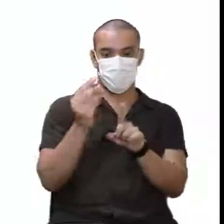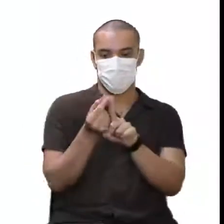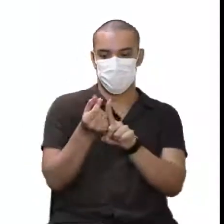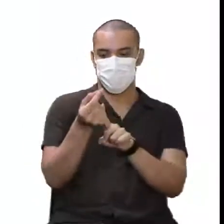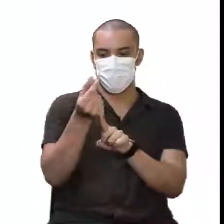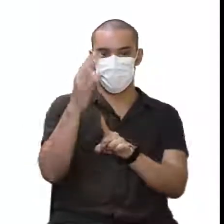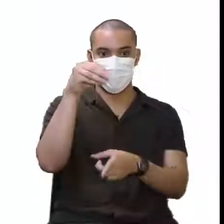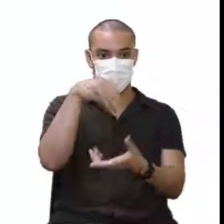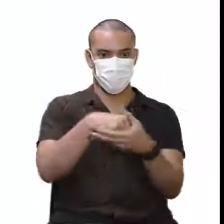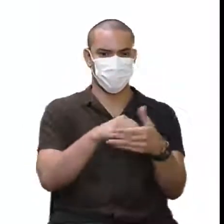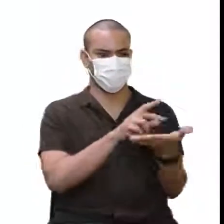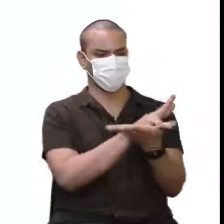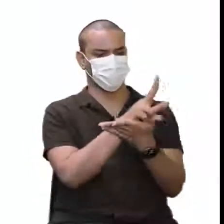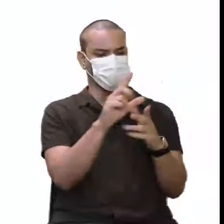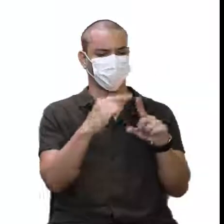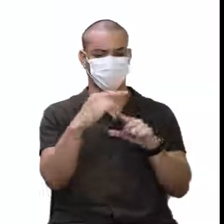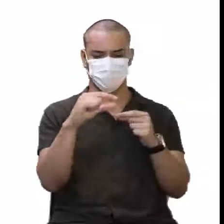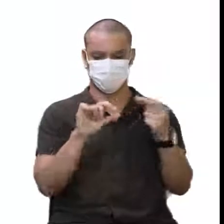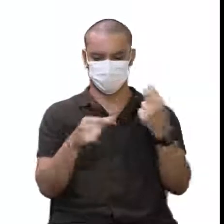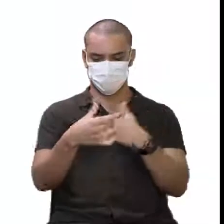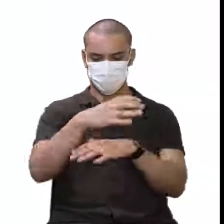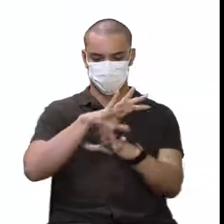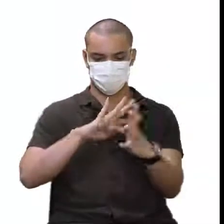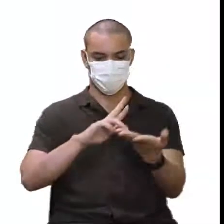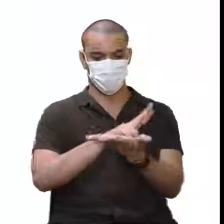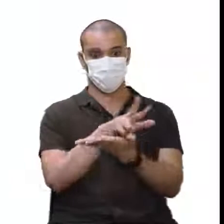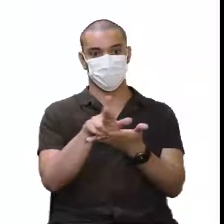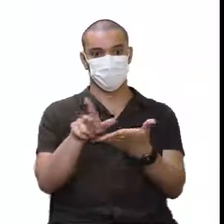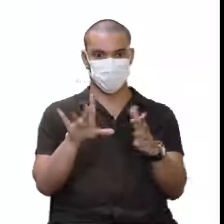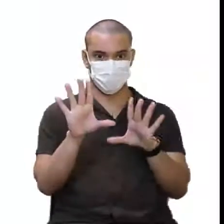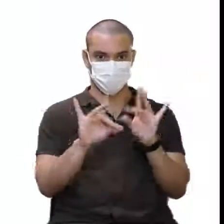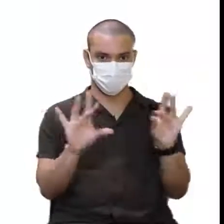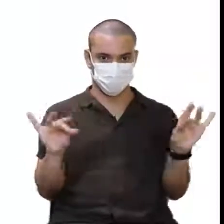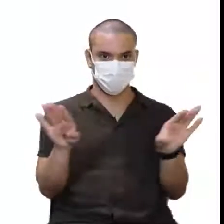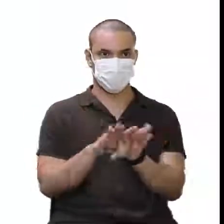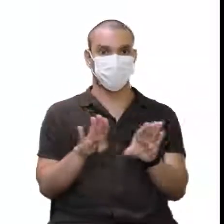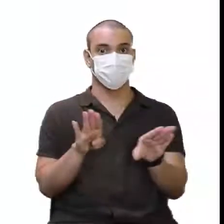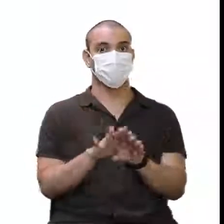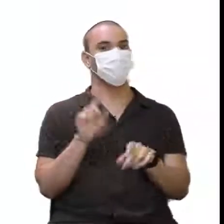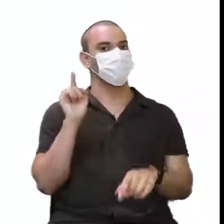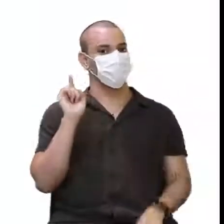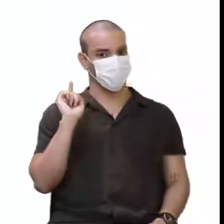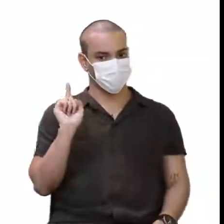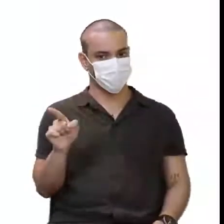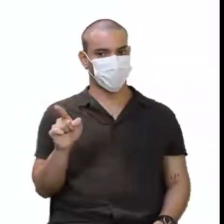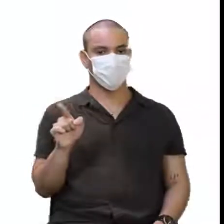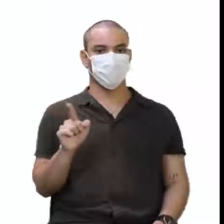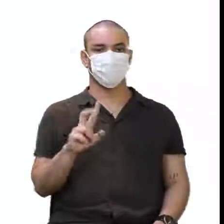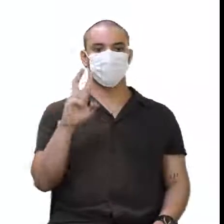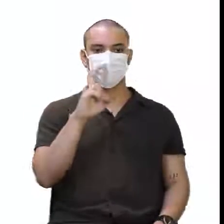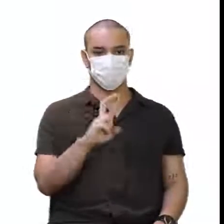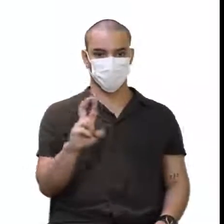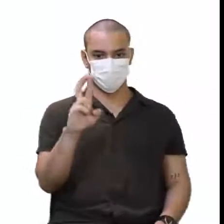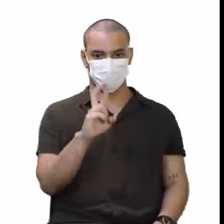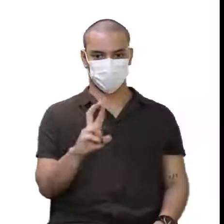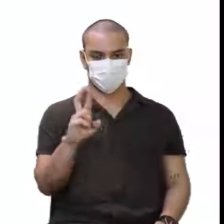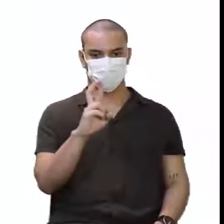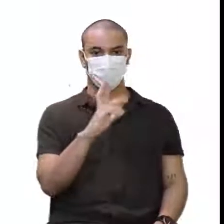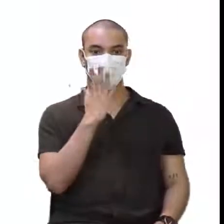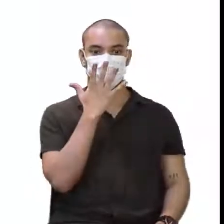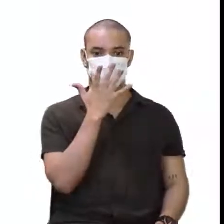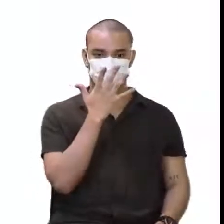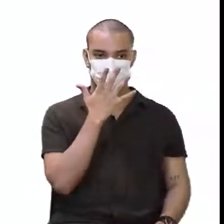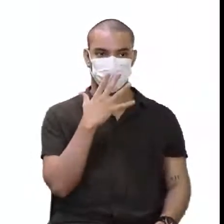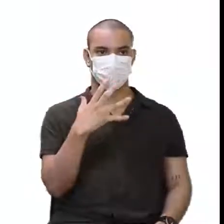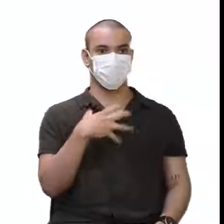adquirir diferentes formas, tamanhos e texturas. Foi exatamente isso que ele foi observar lá, tá? A